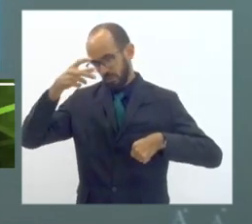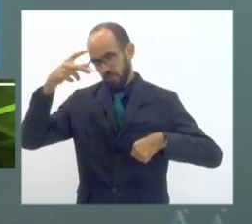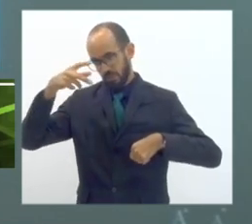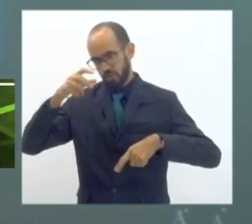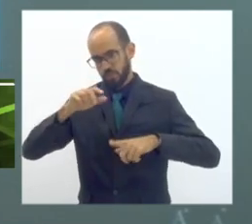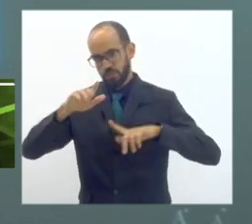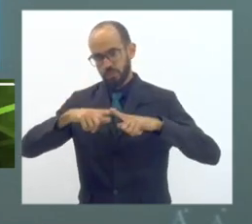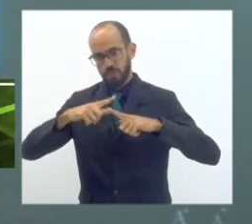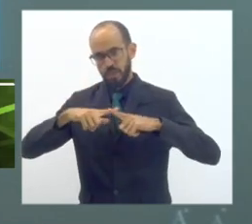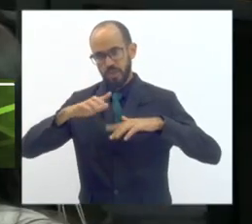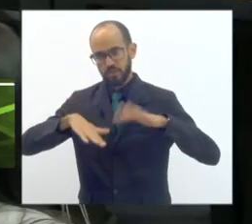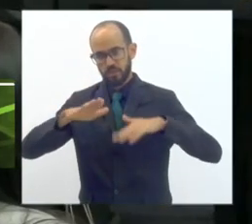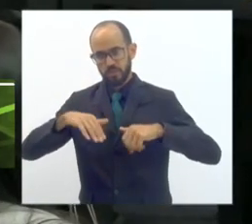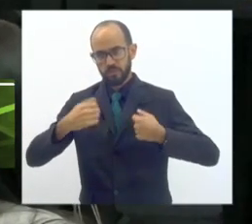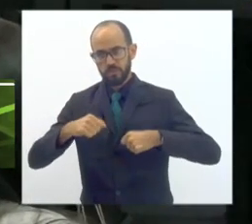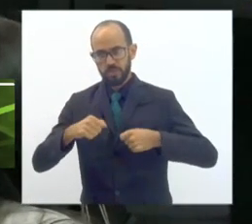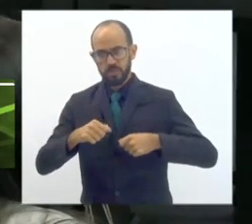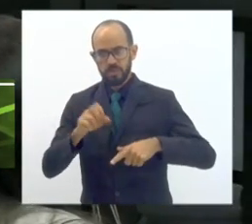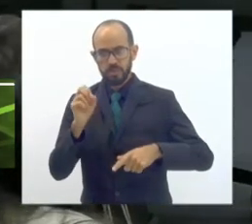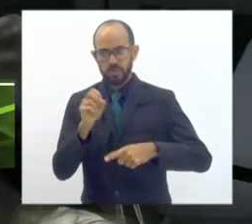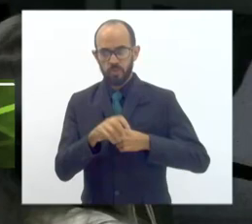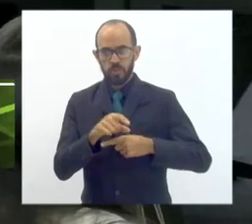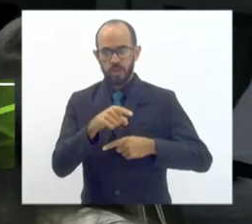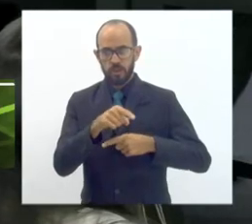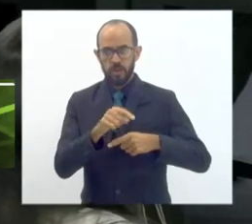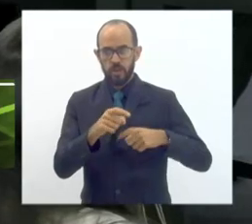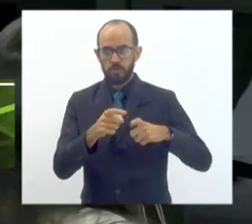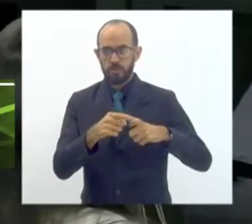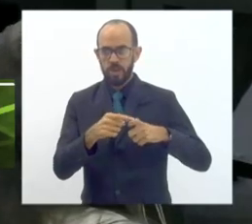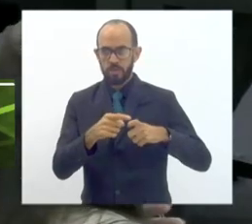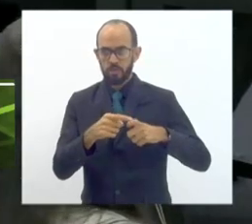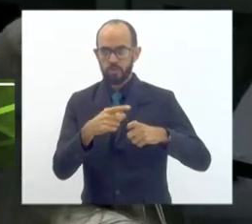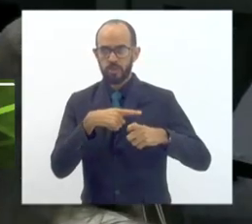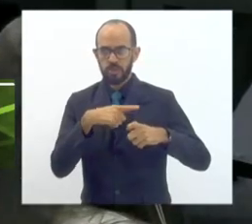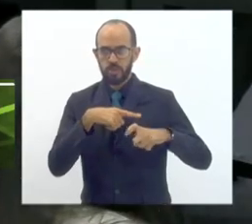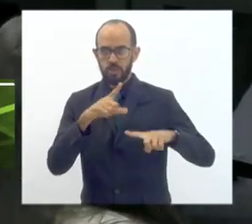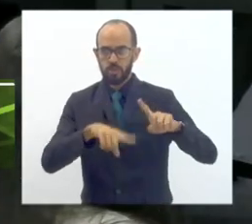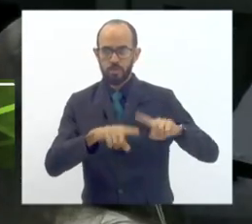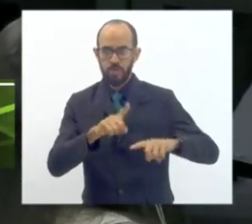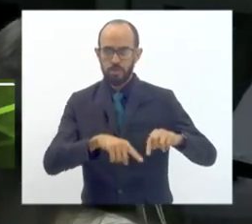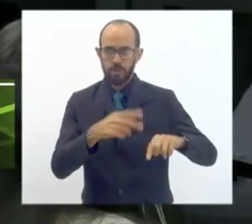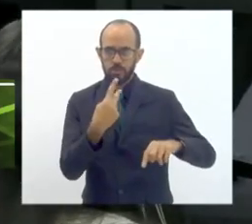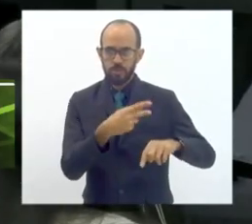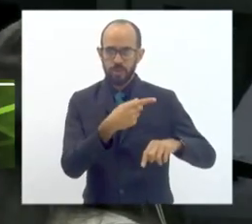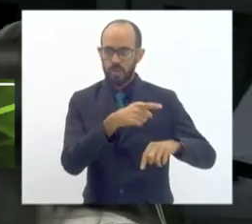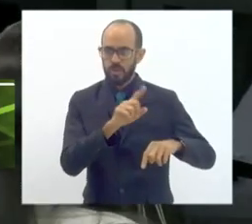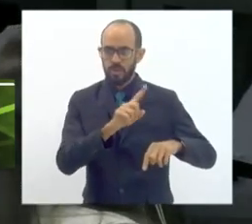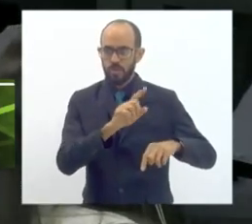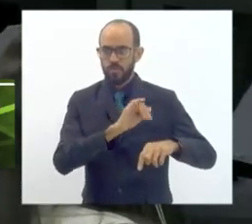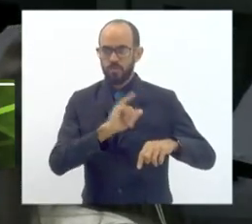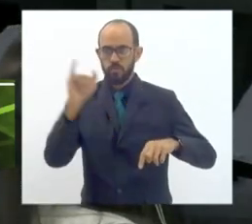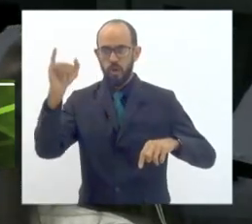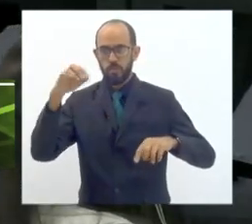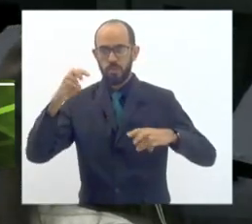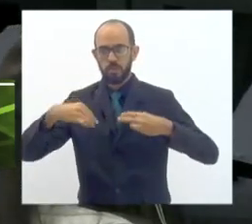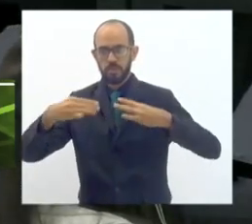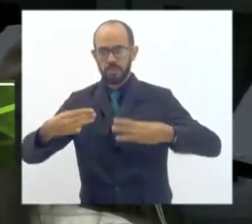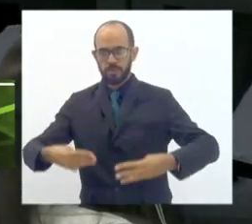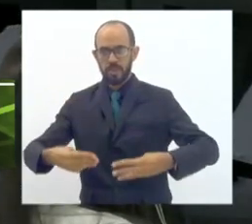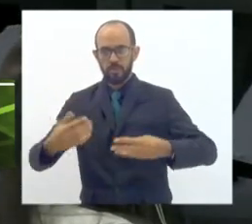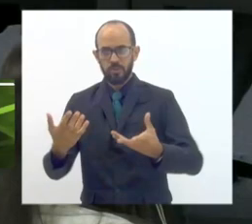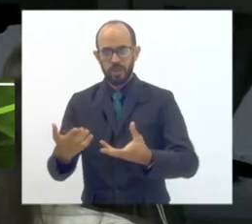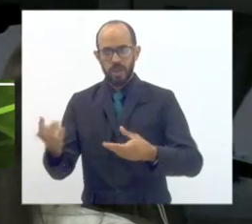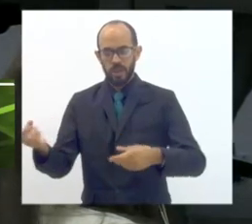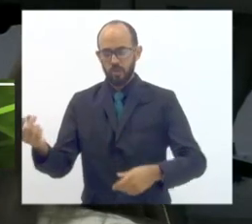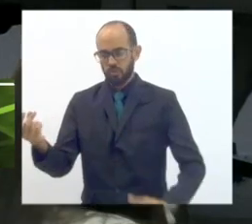gestor, muitas vezes, tem que contratar um médico que tem o equipamento, não informa o ministério que está fazendo esse procedimento, quer recurso e